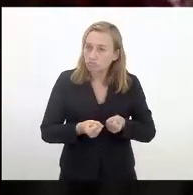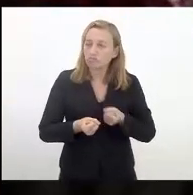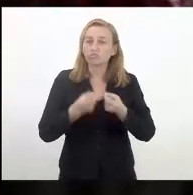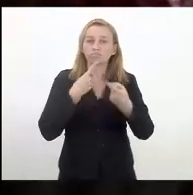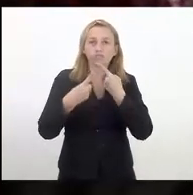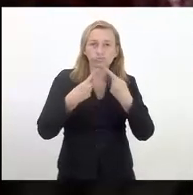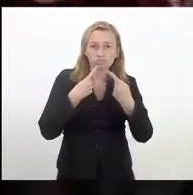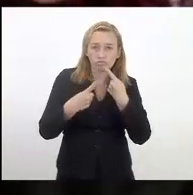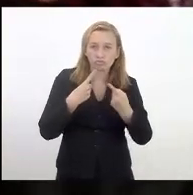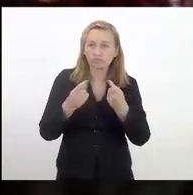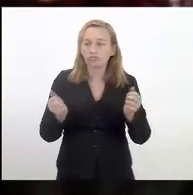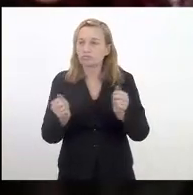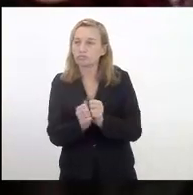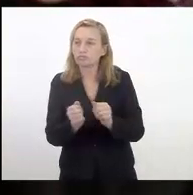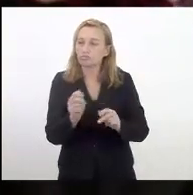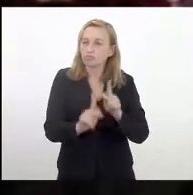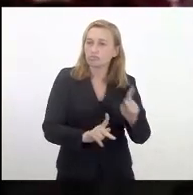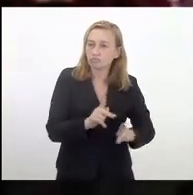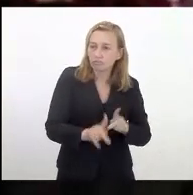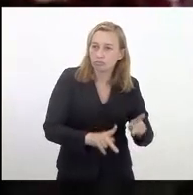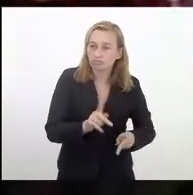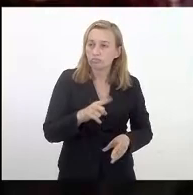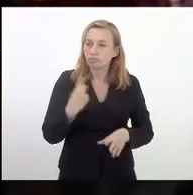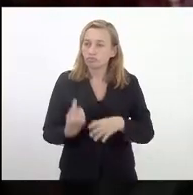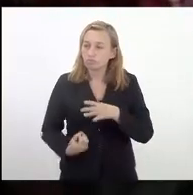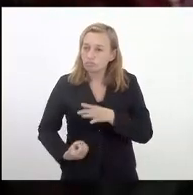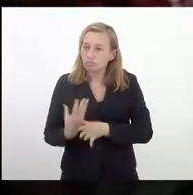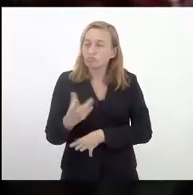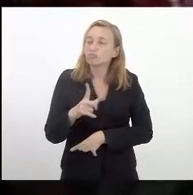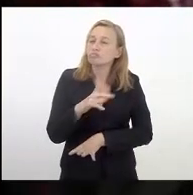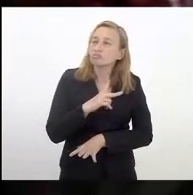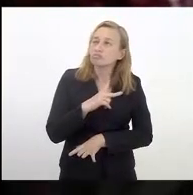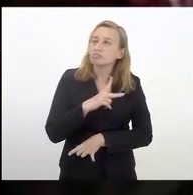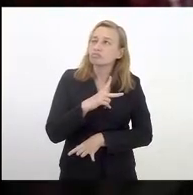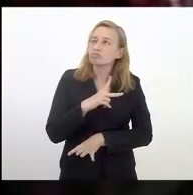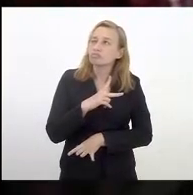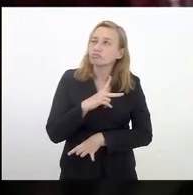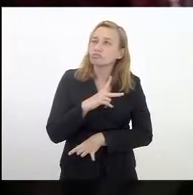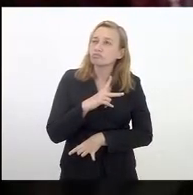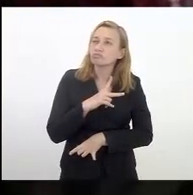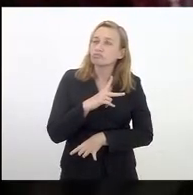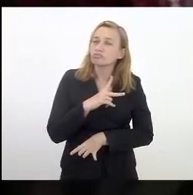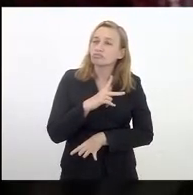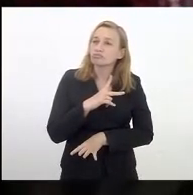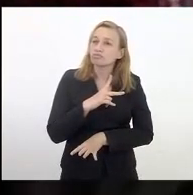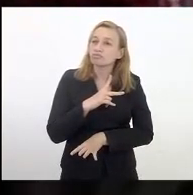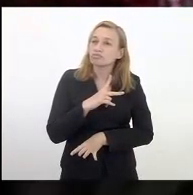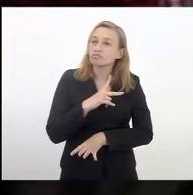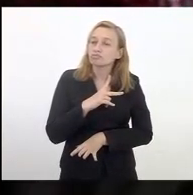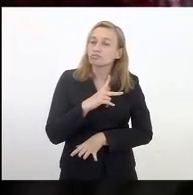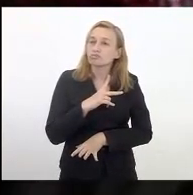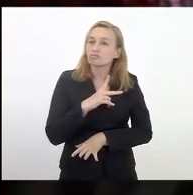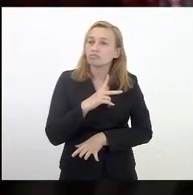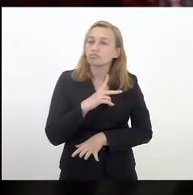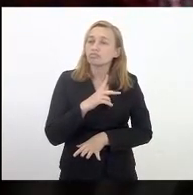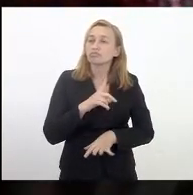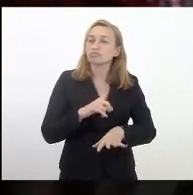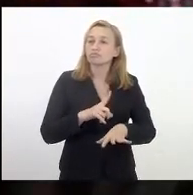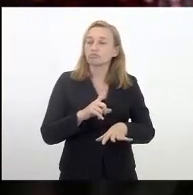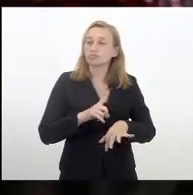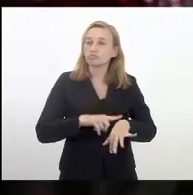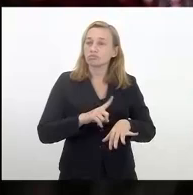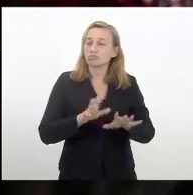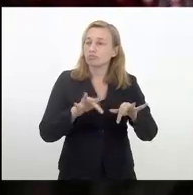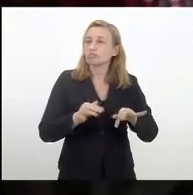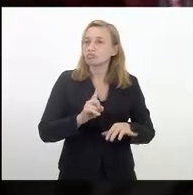debatendo com a população a nossa produção ela tem é como produto final não só as nossas as